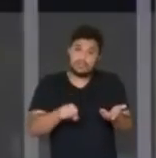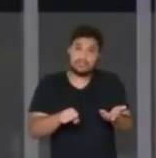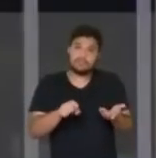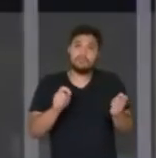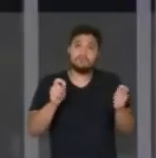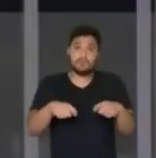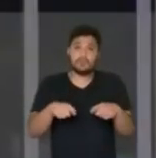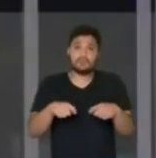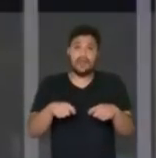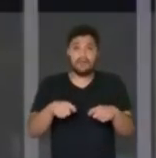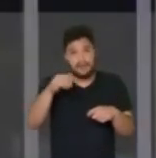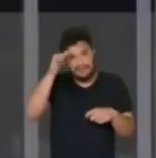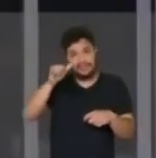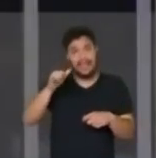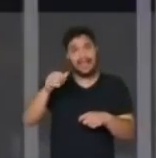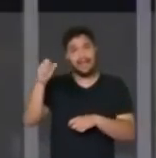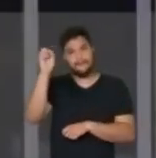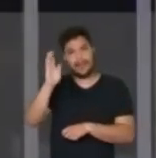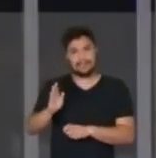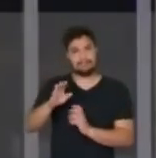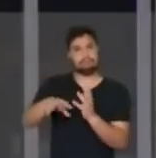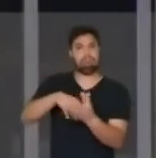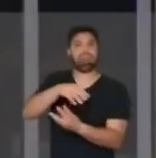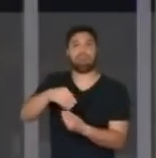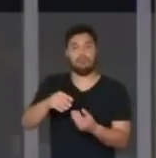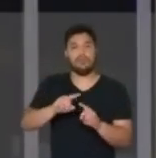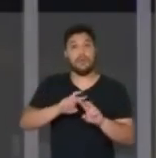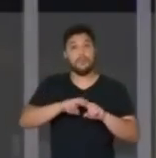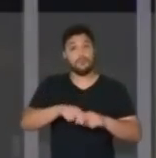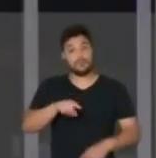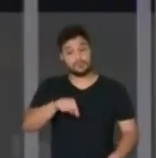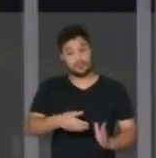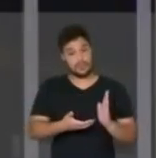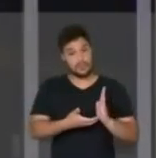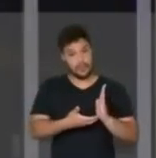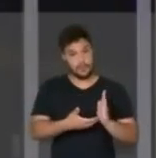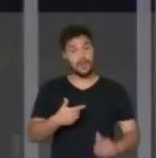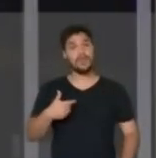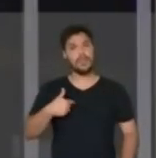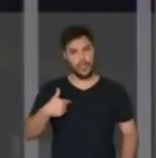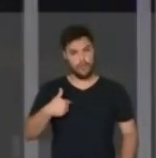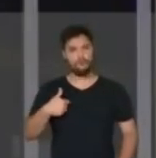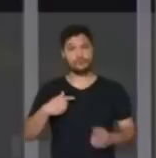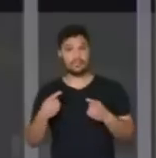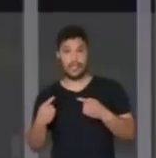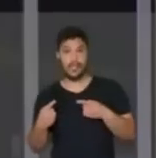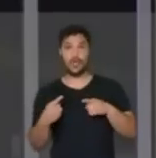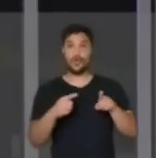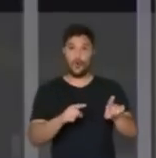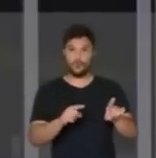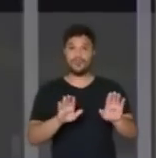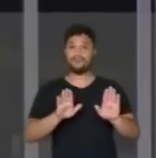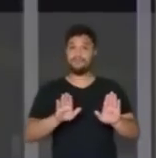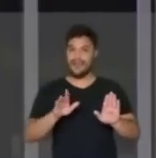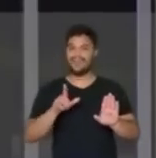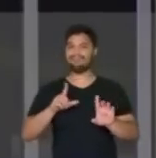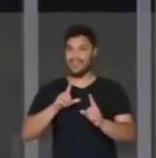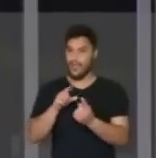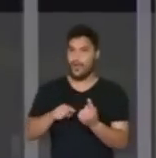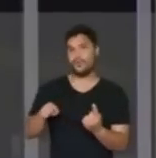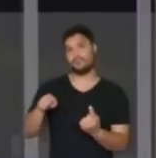ao caos farei nesta casa uma oposição propositiva que